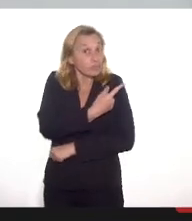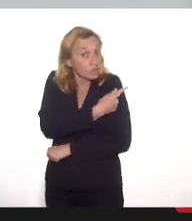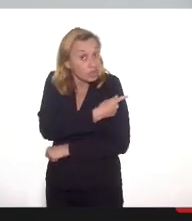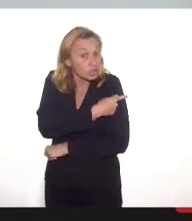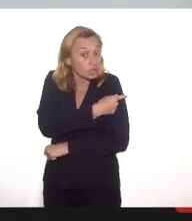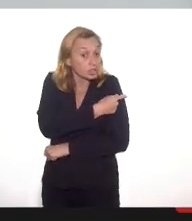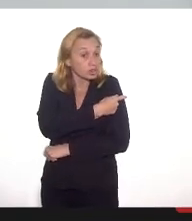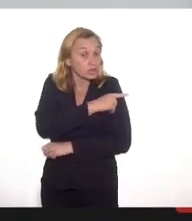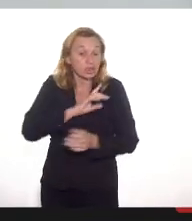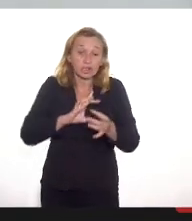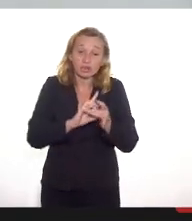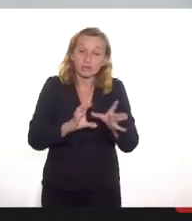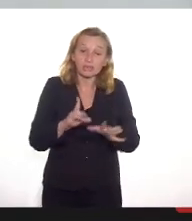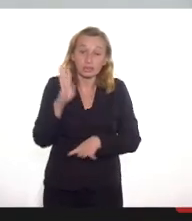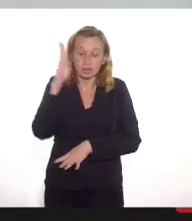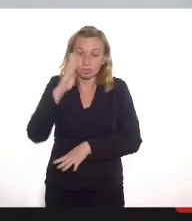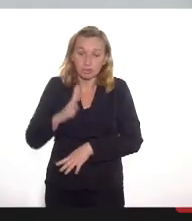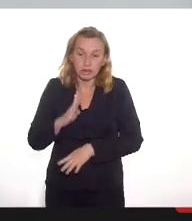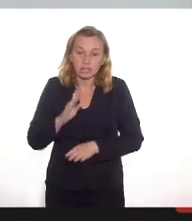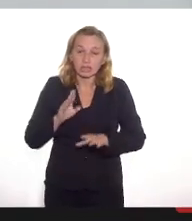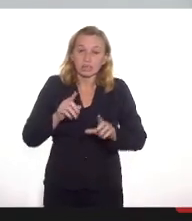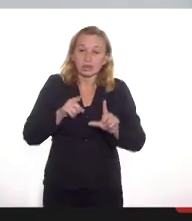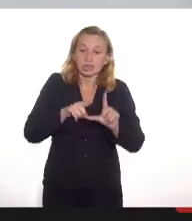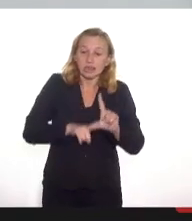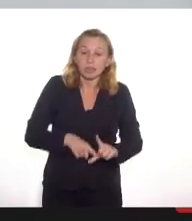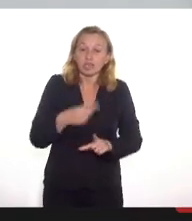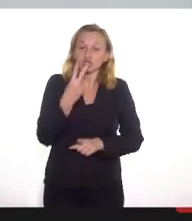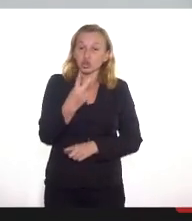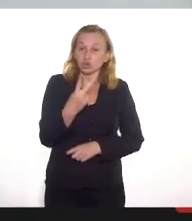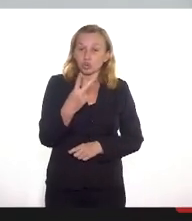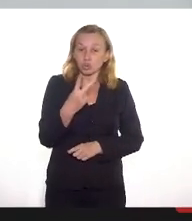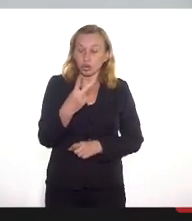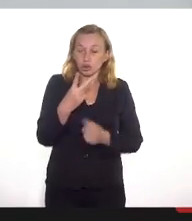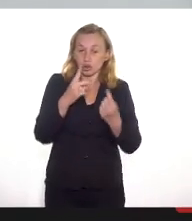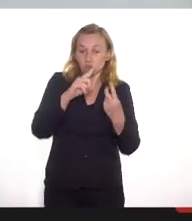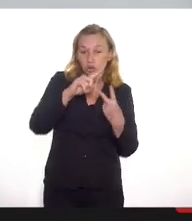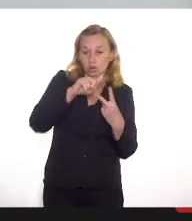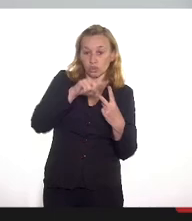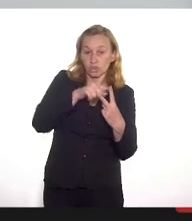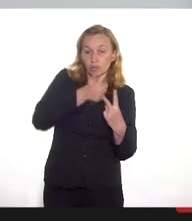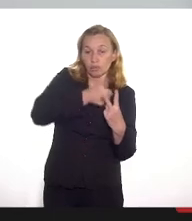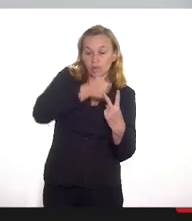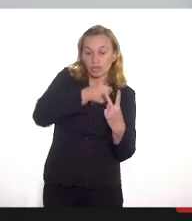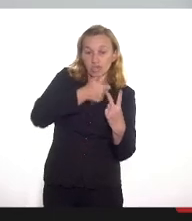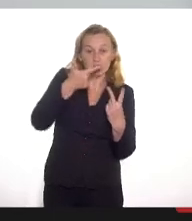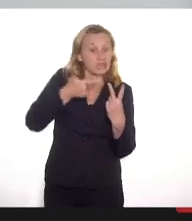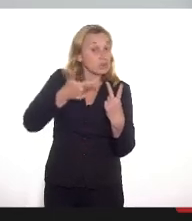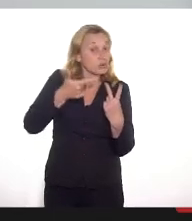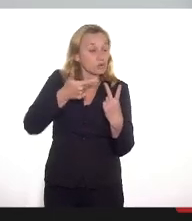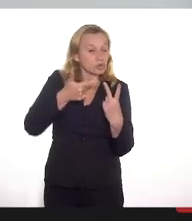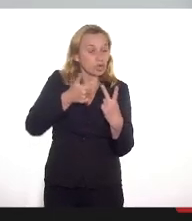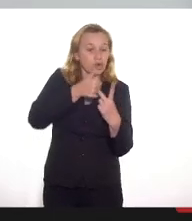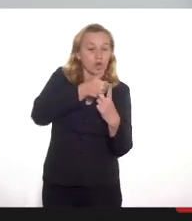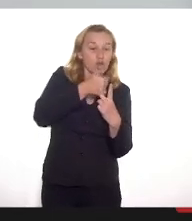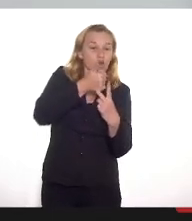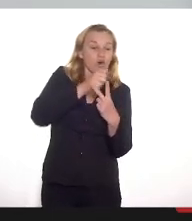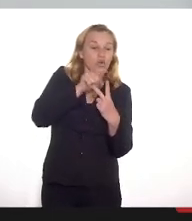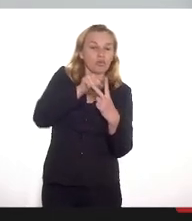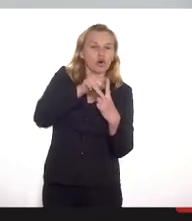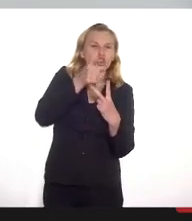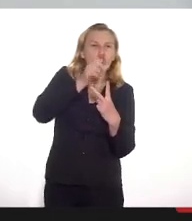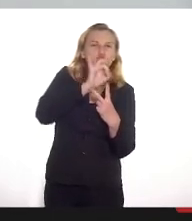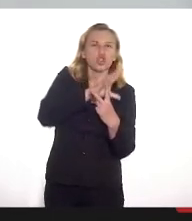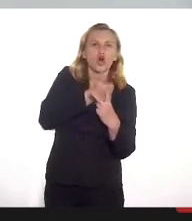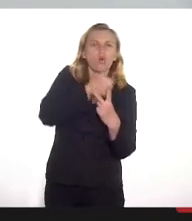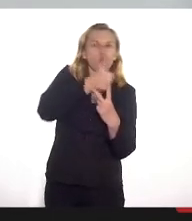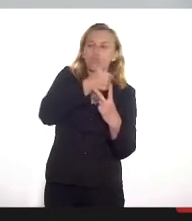vacinas que estão escondidos no Brasil depende de duas doses uma dose eficaz ela é suficiente ela não vai ser efetiva não é